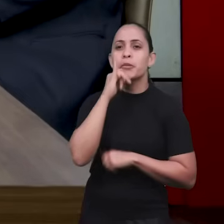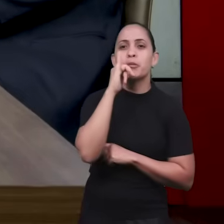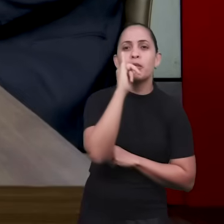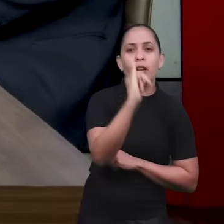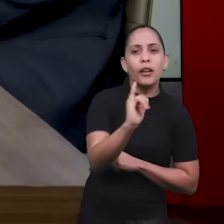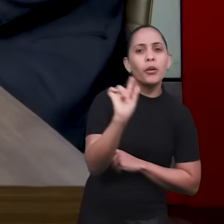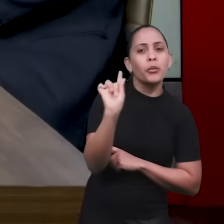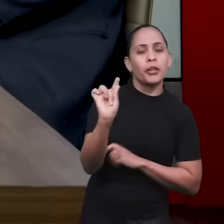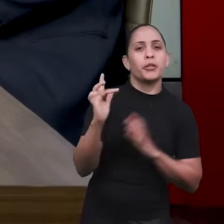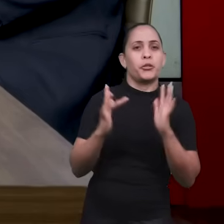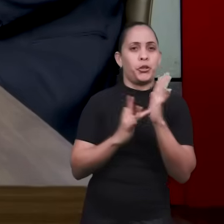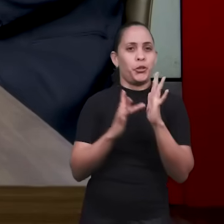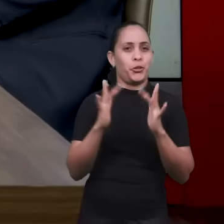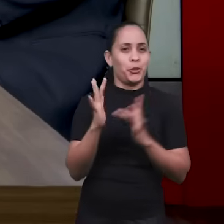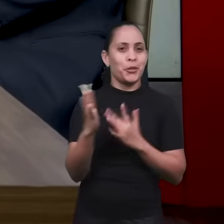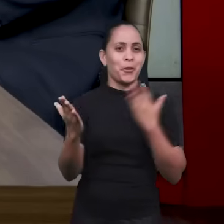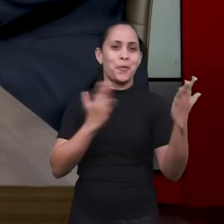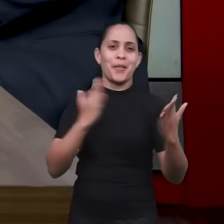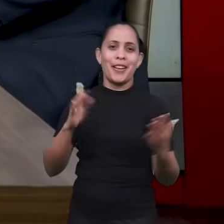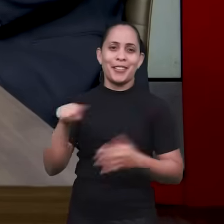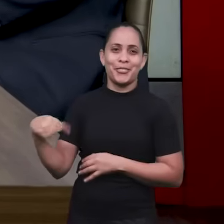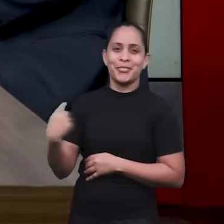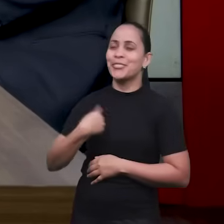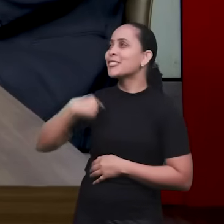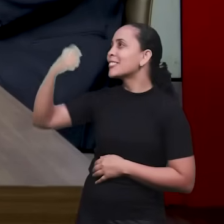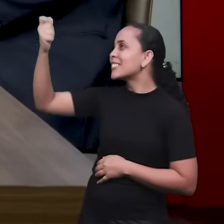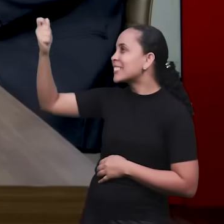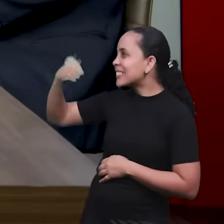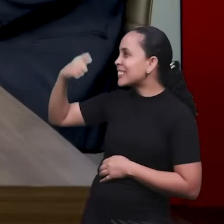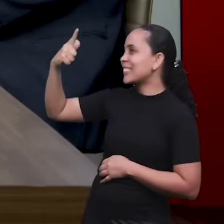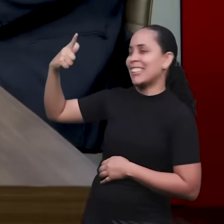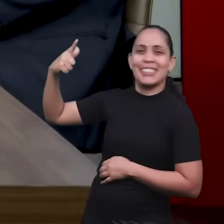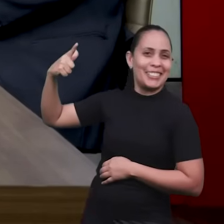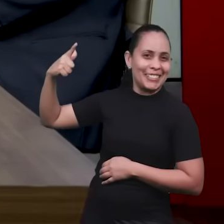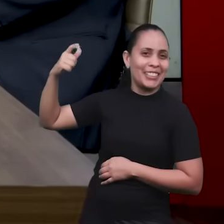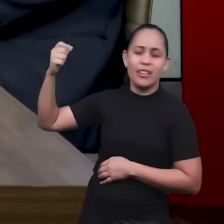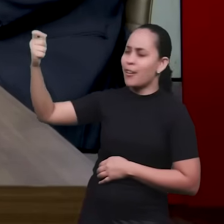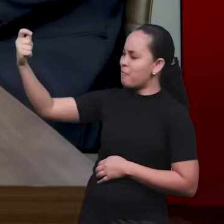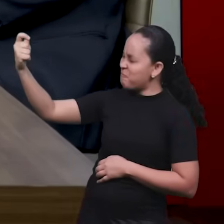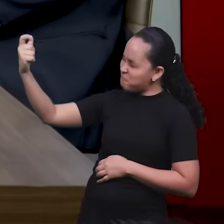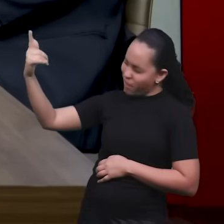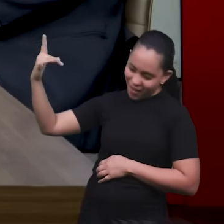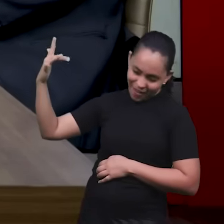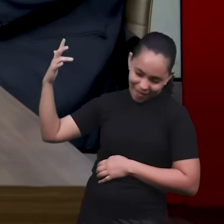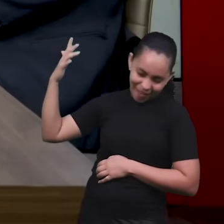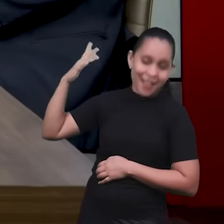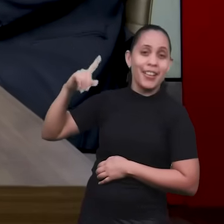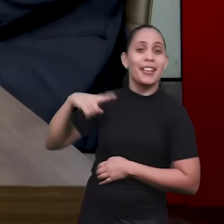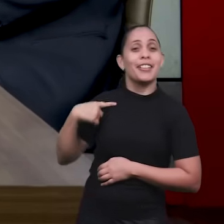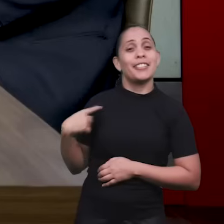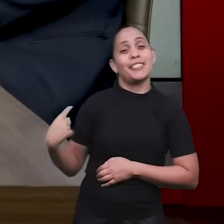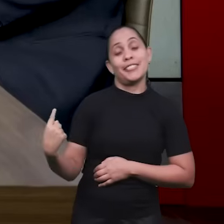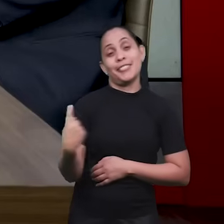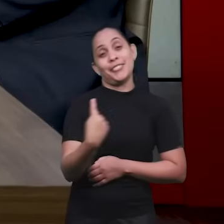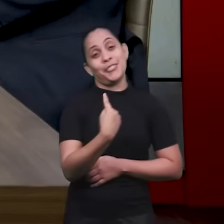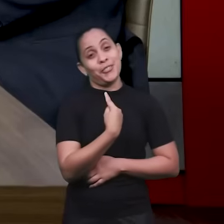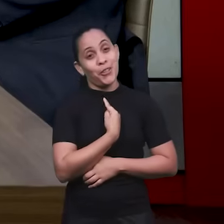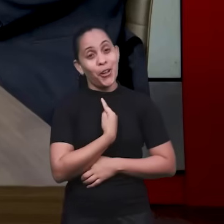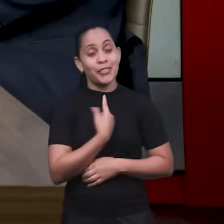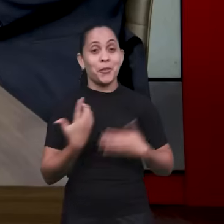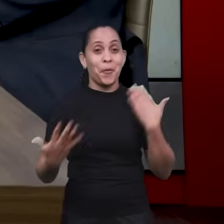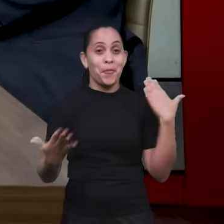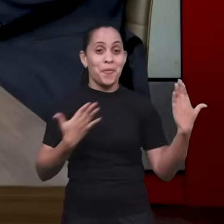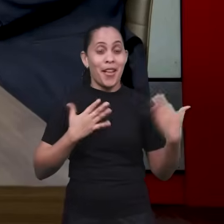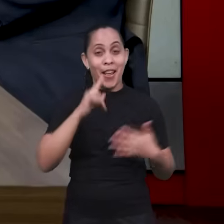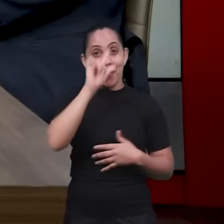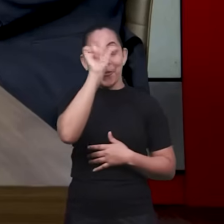podemos didaticamente aqui, né, dizer que Jesus é o nosso sol. Ele que é a fonte da